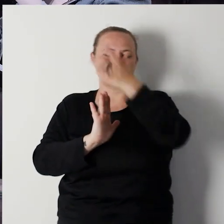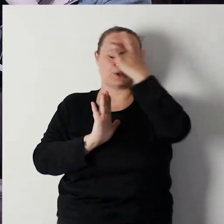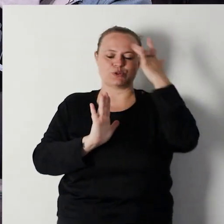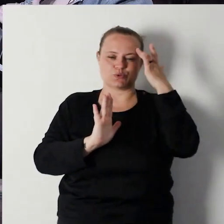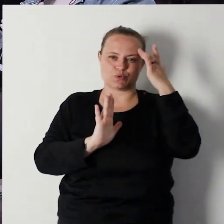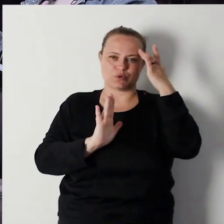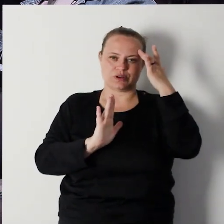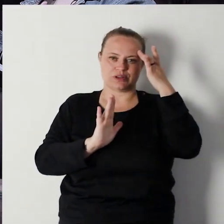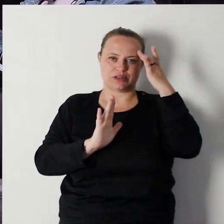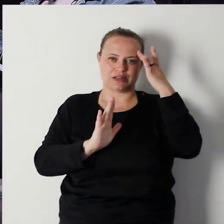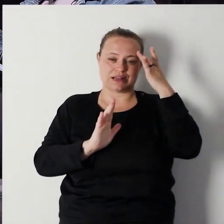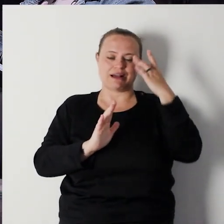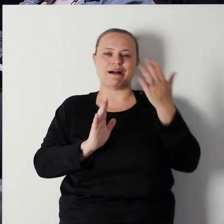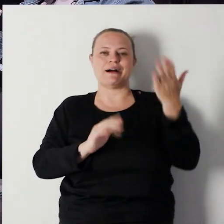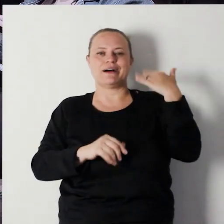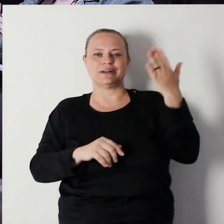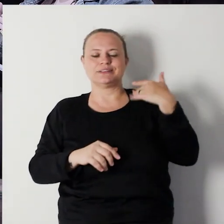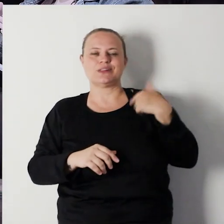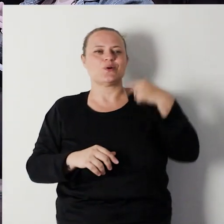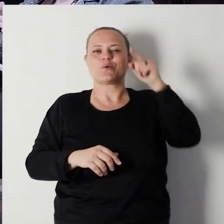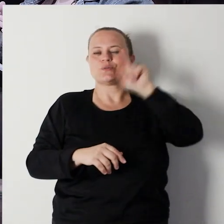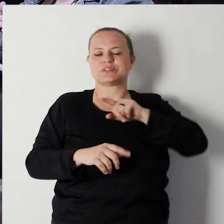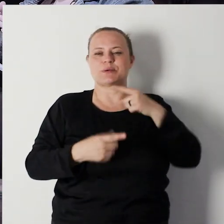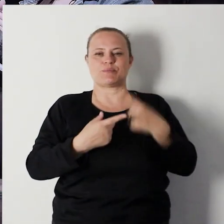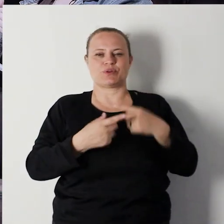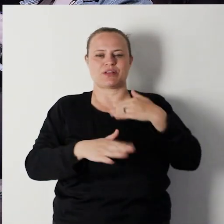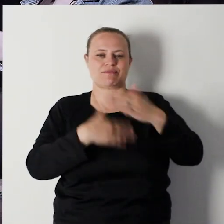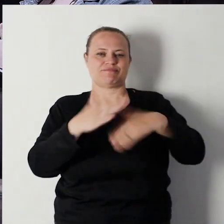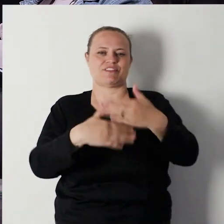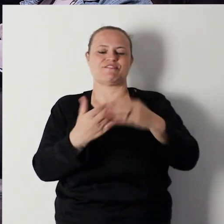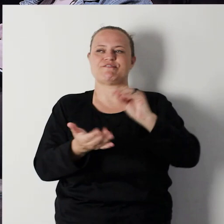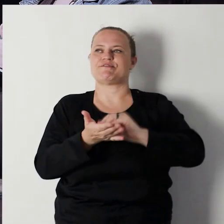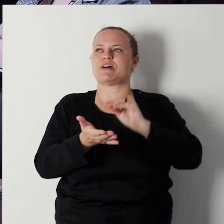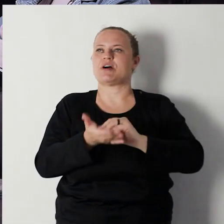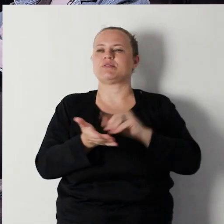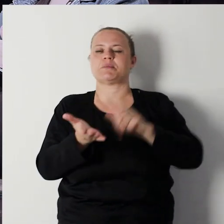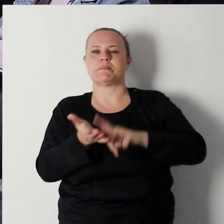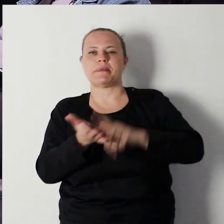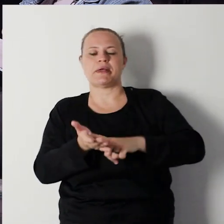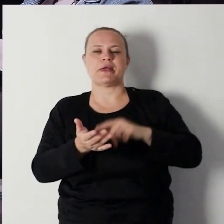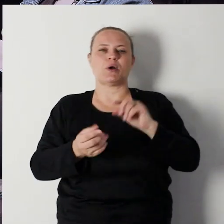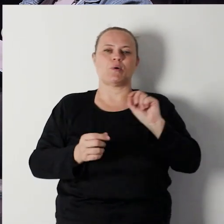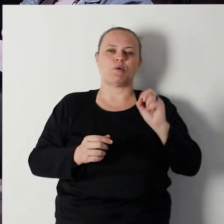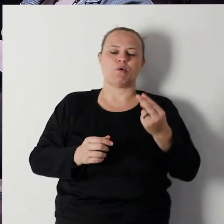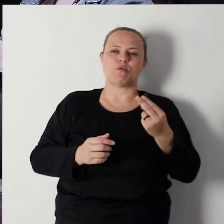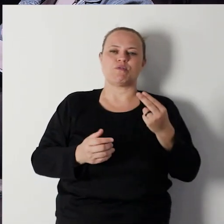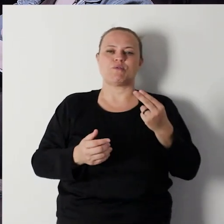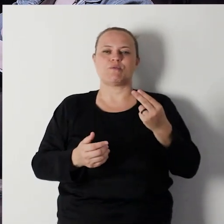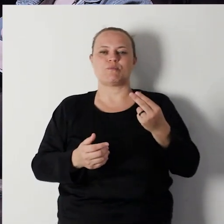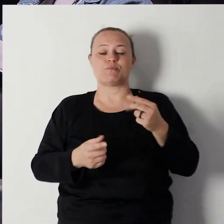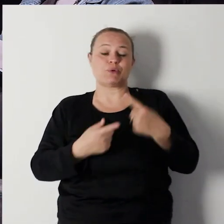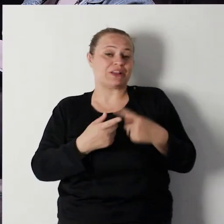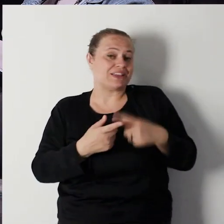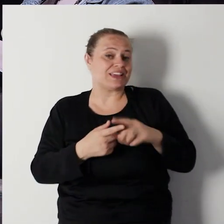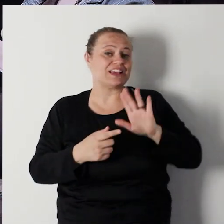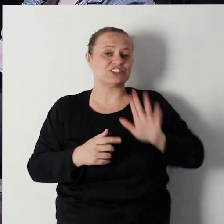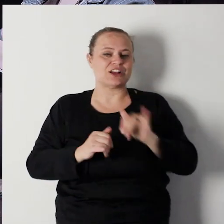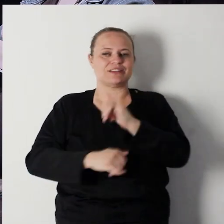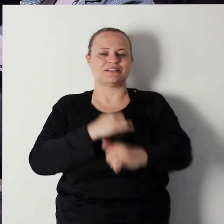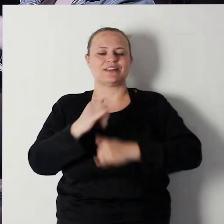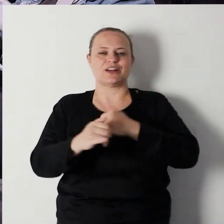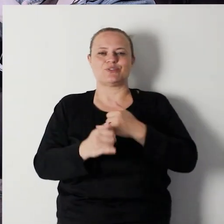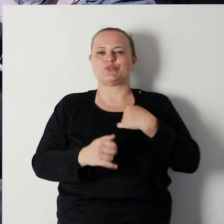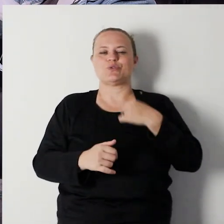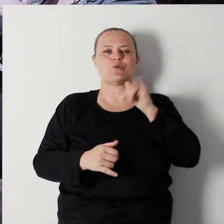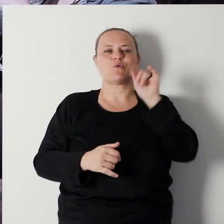diminuiu drasticamente a quantidade de pessoas que eram inabilitadas nesses processos por falta de documentação,